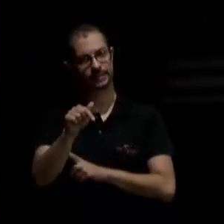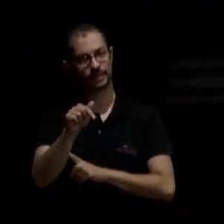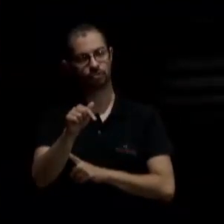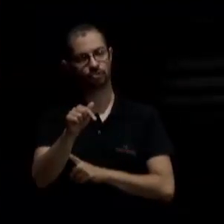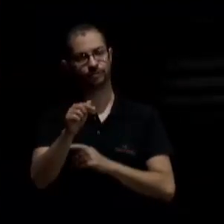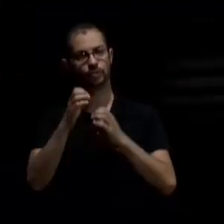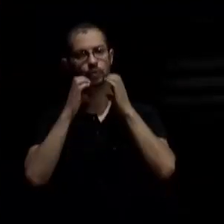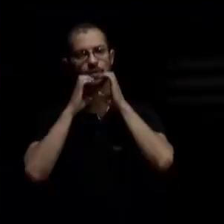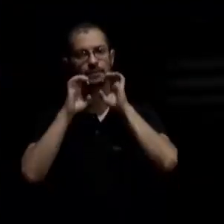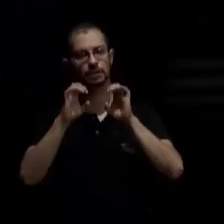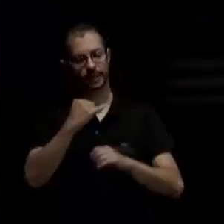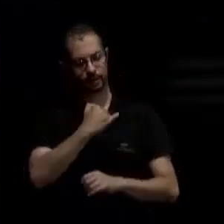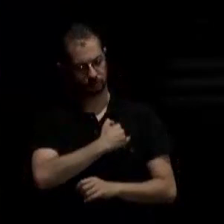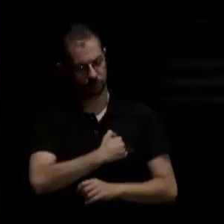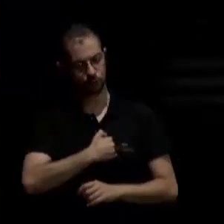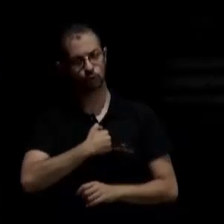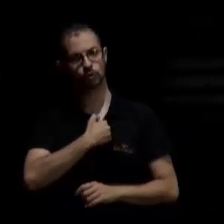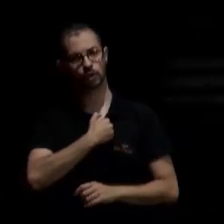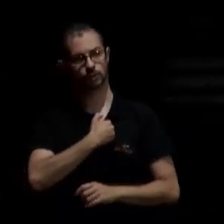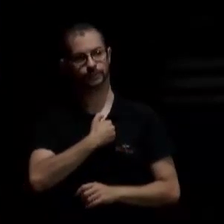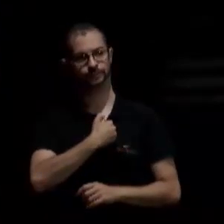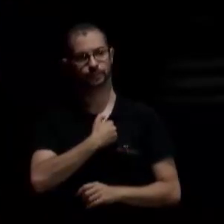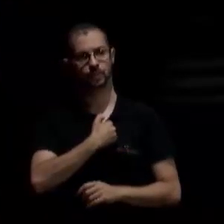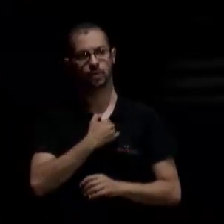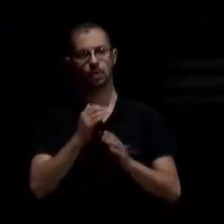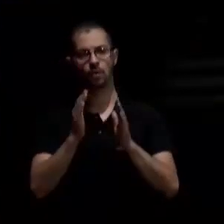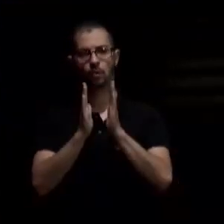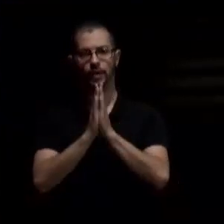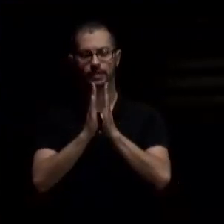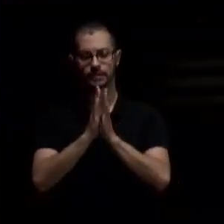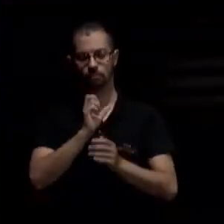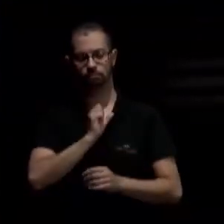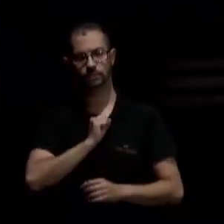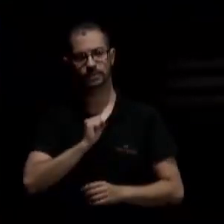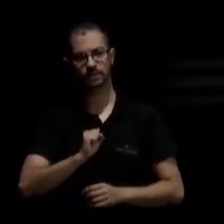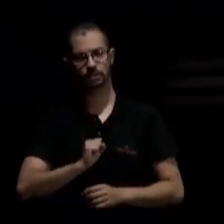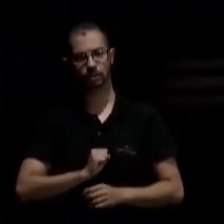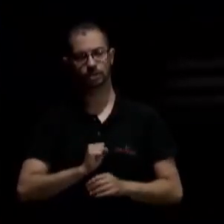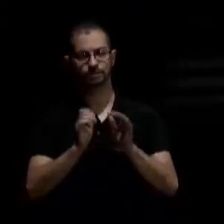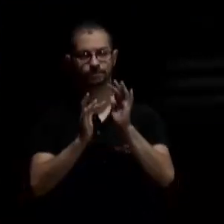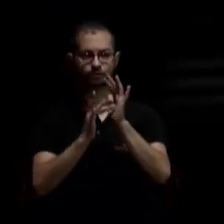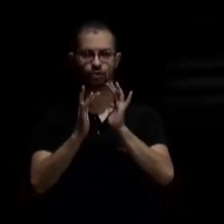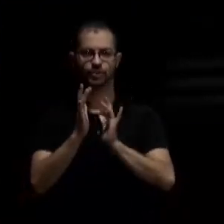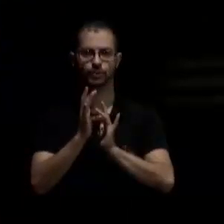do Evangelho de João, a oração sacerdotal do Senhor Jesus.